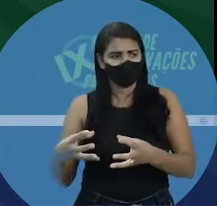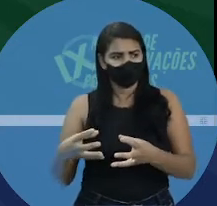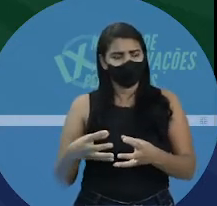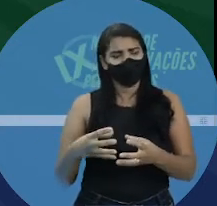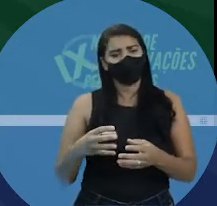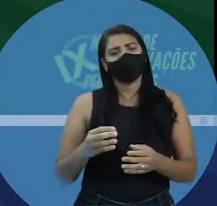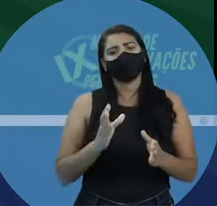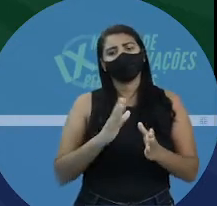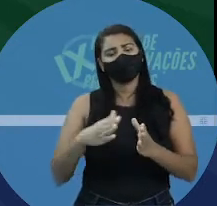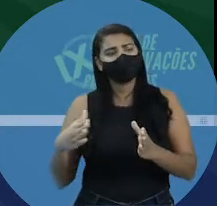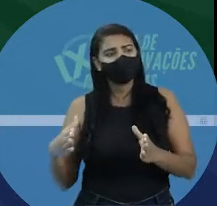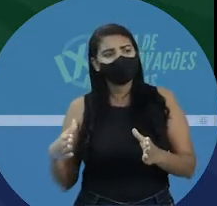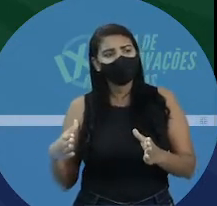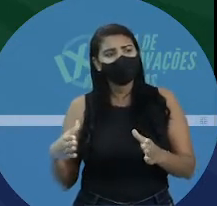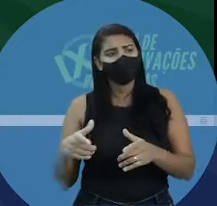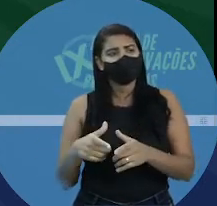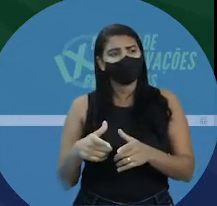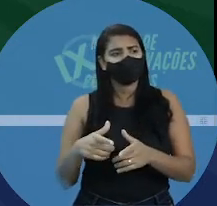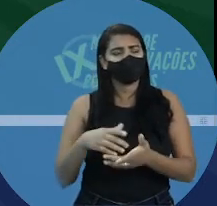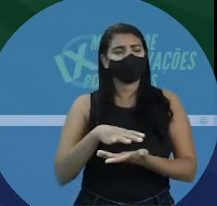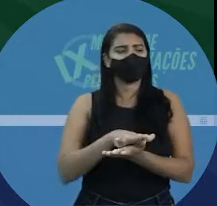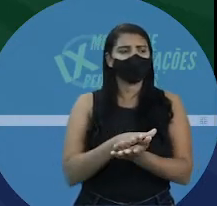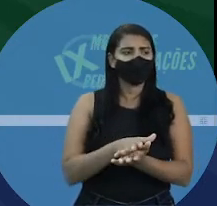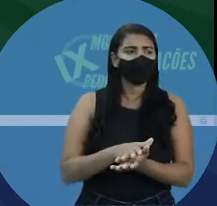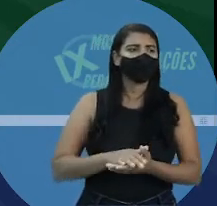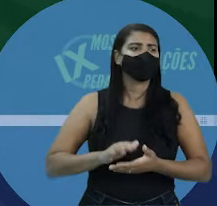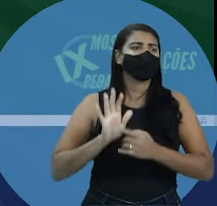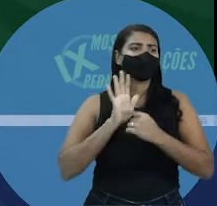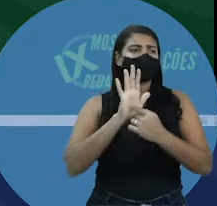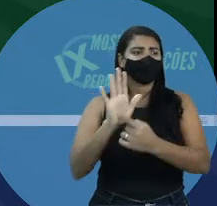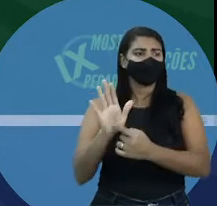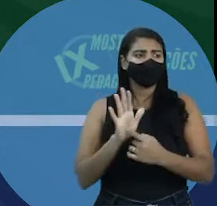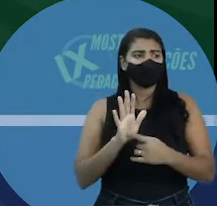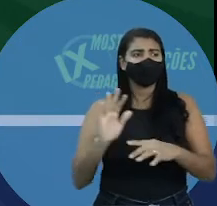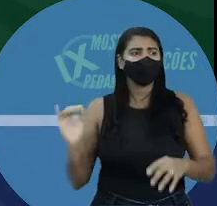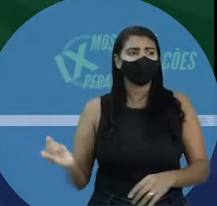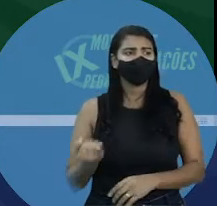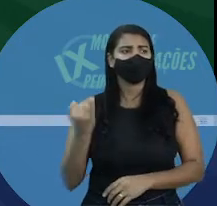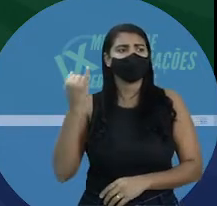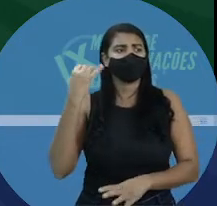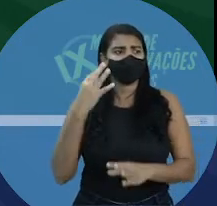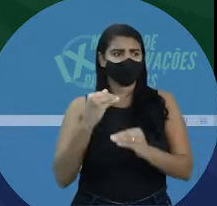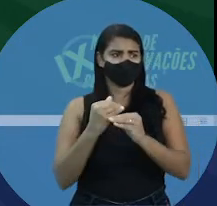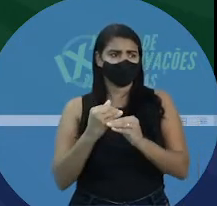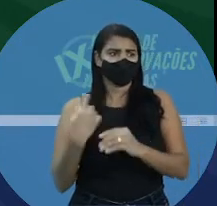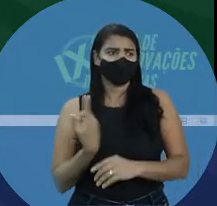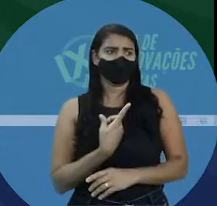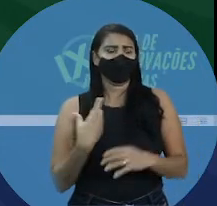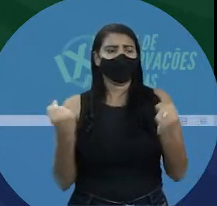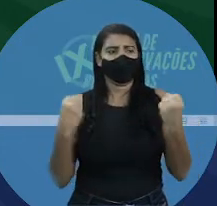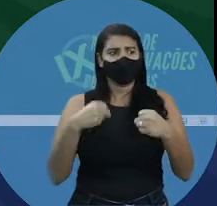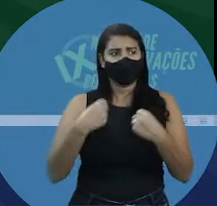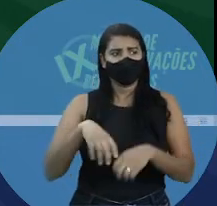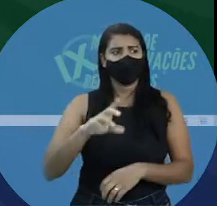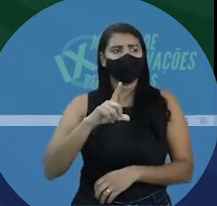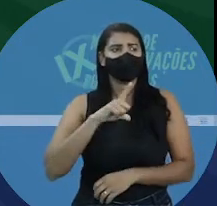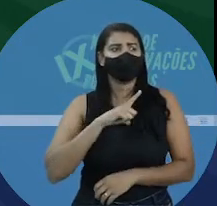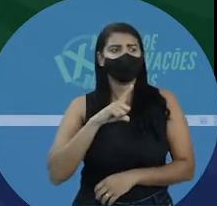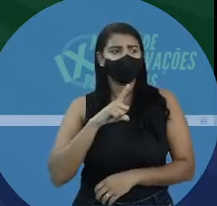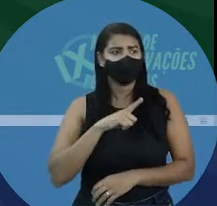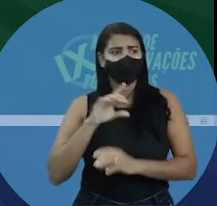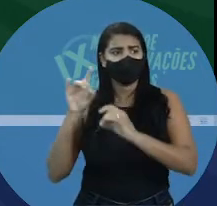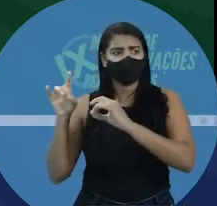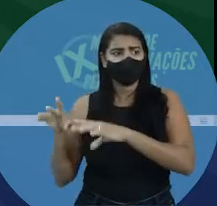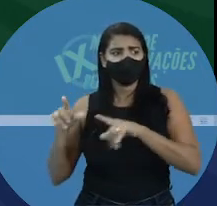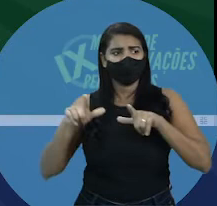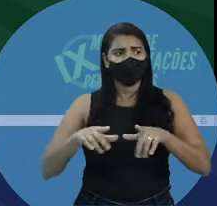justamente para minimizar e, ao mesmo tempo, para mostrar a importância que a gente precisa ter em descartar essas